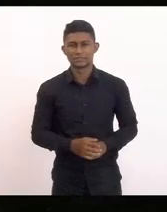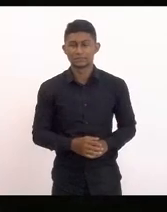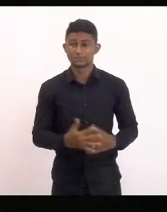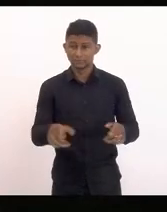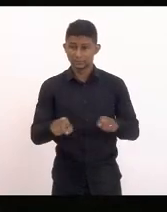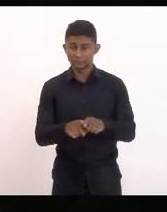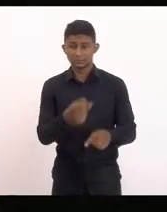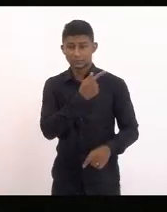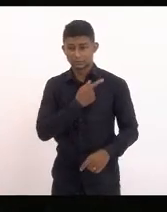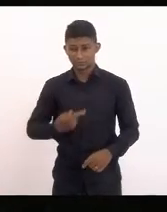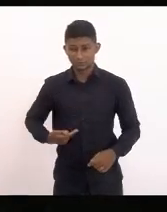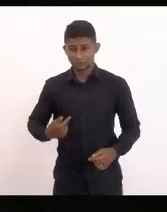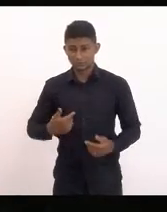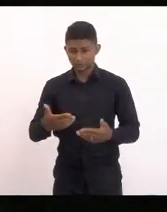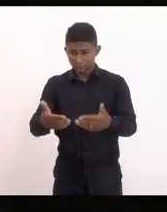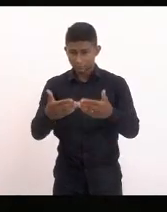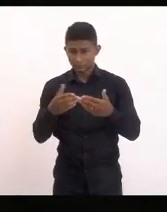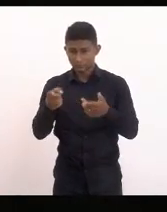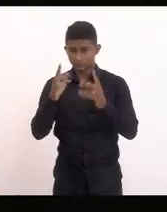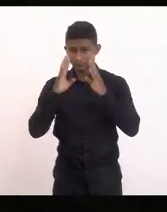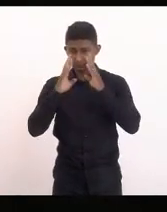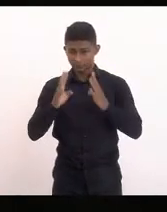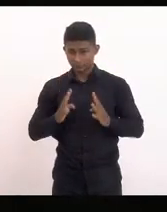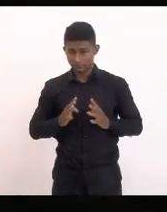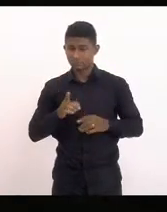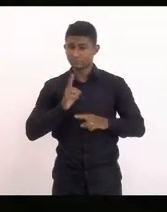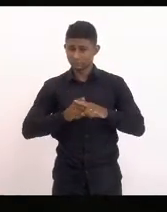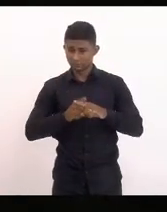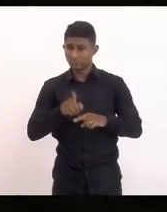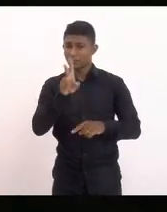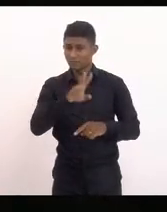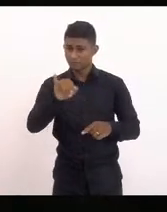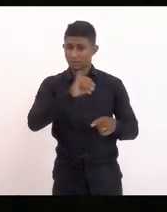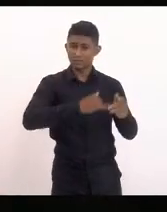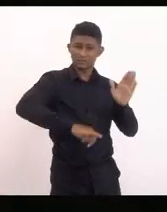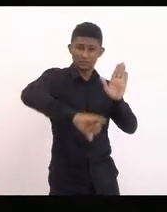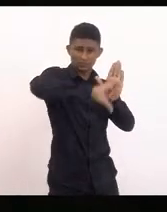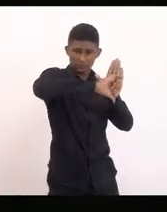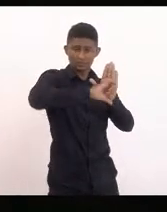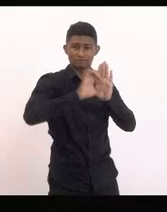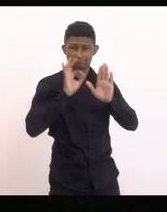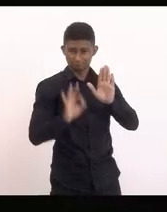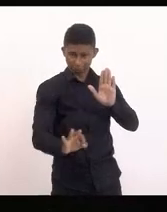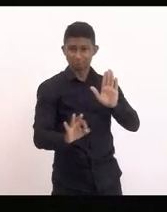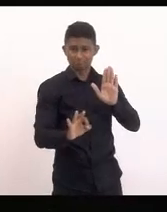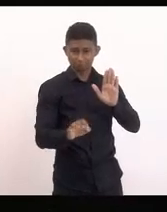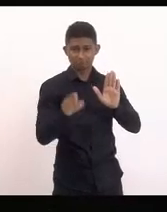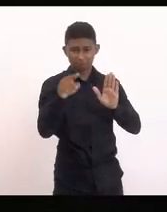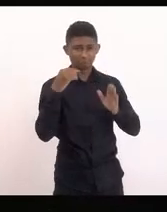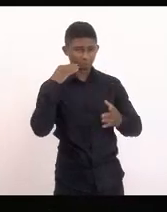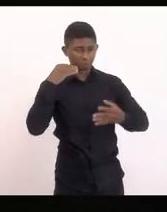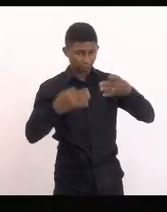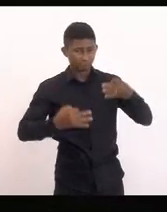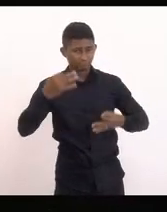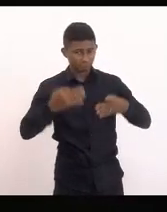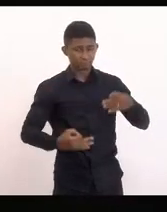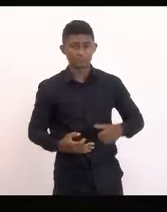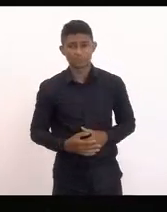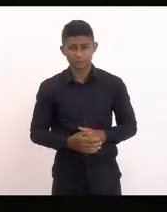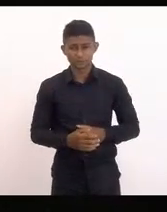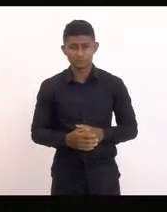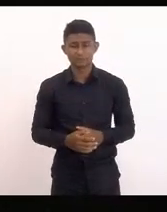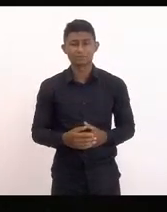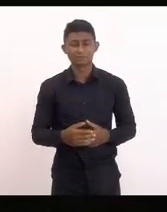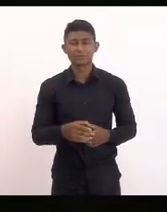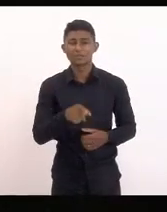sua atenção, porque o senhor vai responder por um crime de recuperação fiscal, tá? Ou se esqueceram